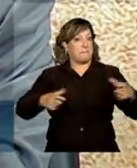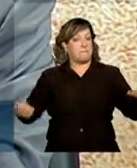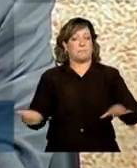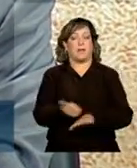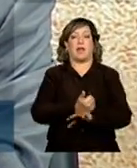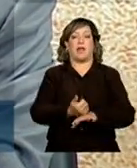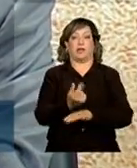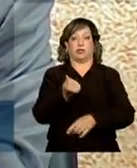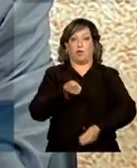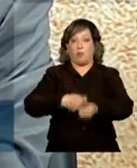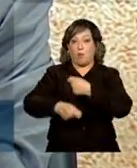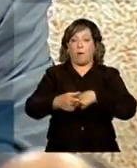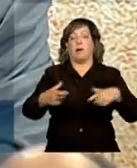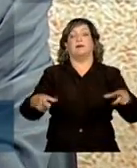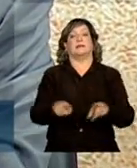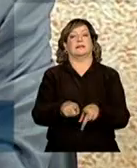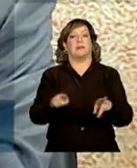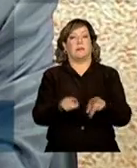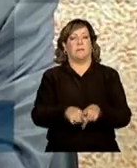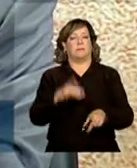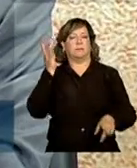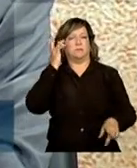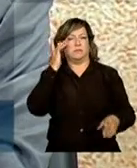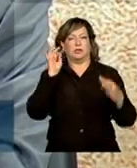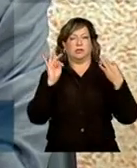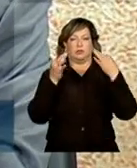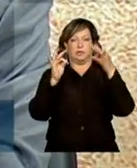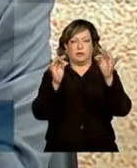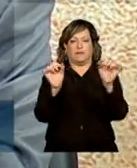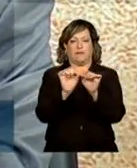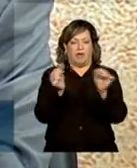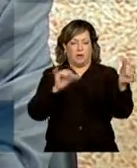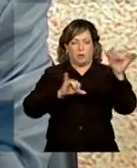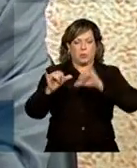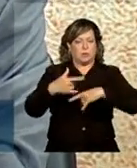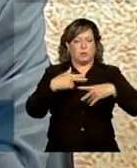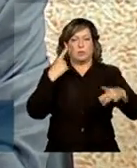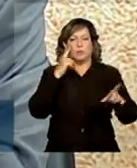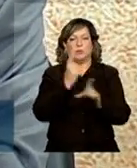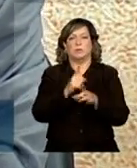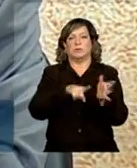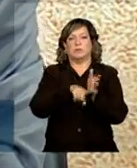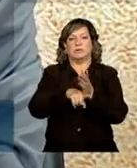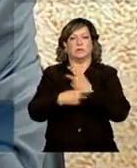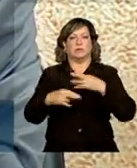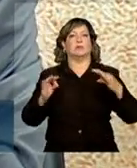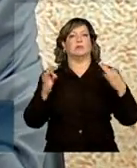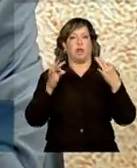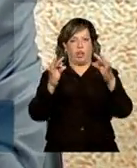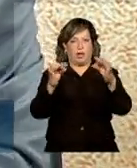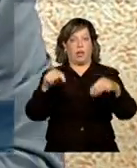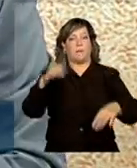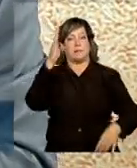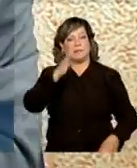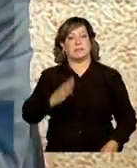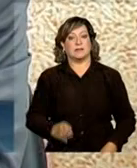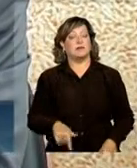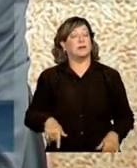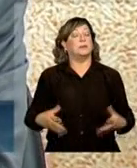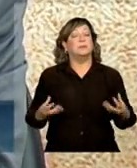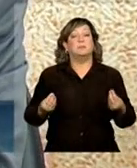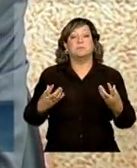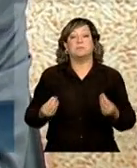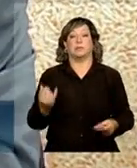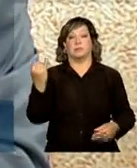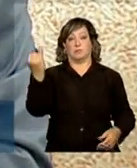Polo mais avançado e moderno de produção de vacinas de biológicos de pesquisa e tecnologia no Brasil isso é muito